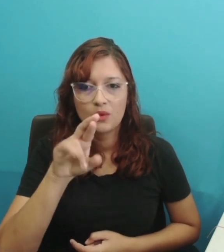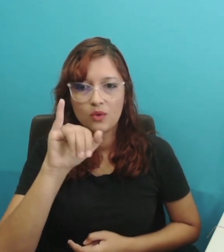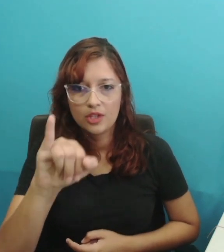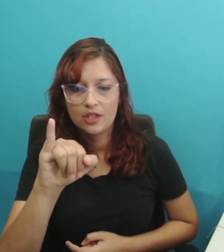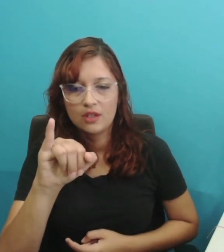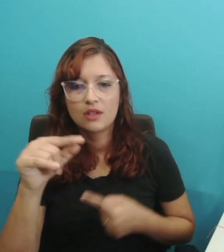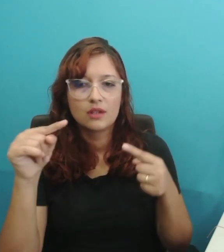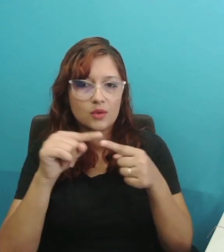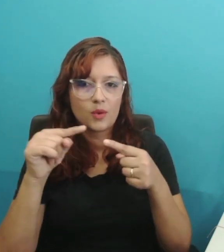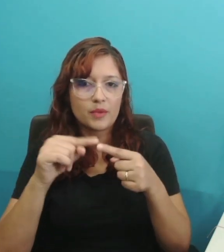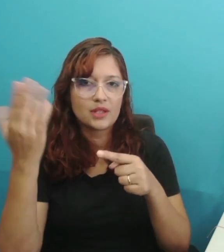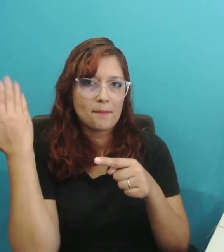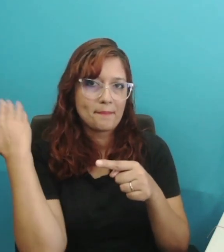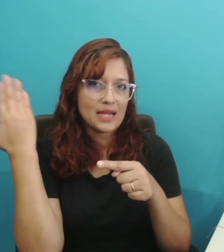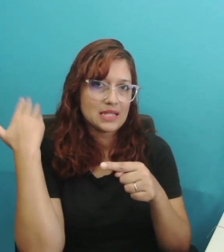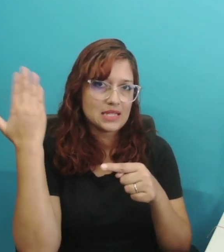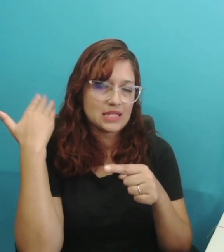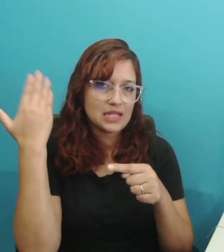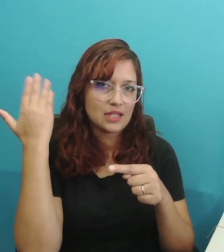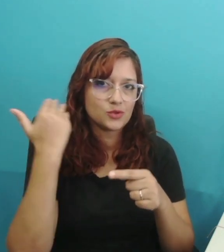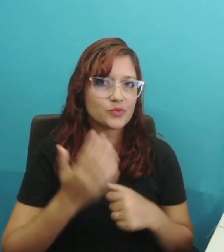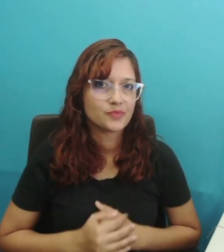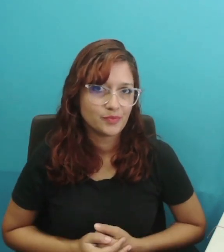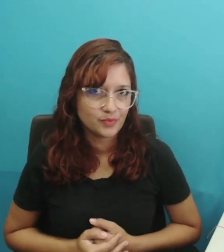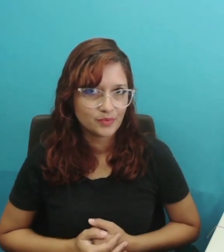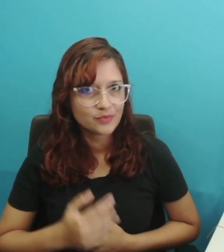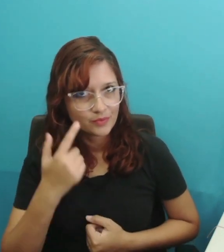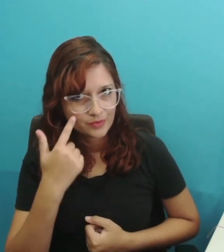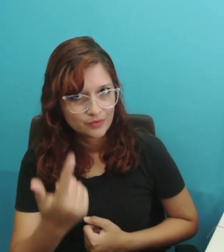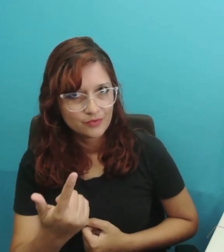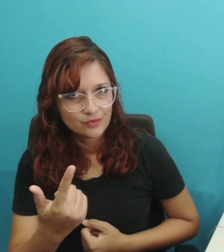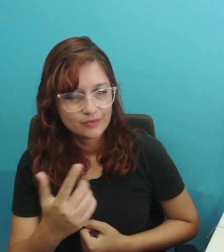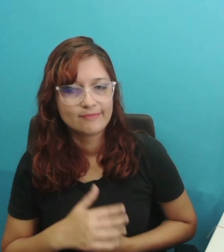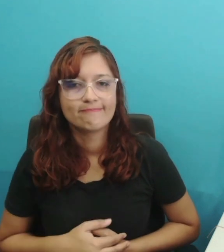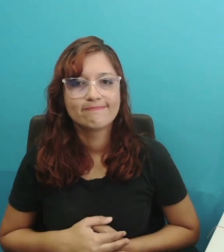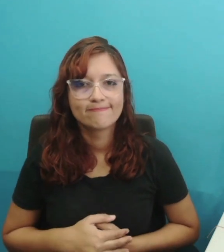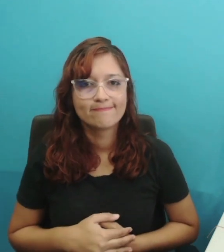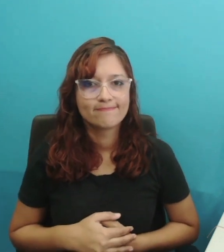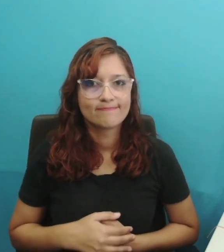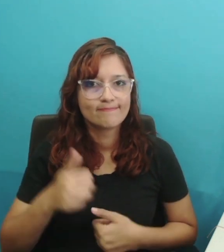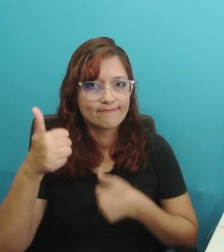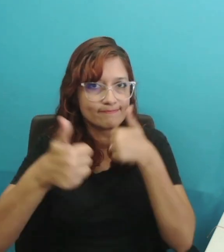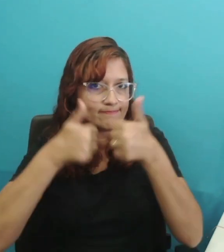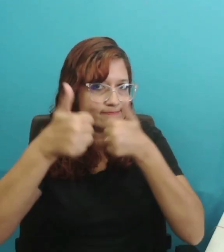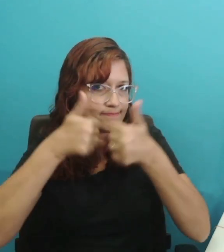Tá vendo, ó, corri. Quer dizer que é no passado. Viu?